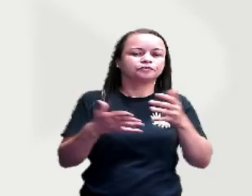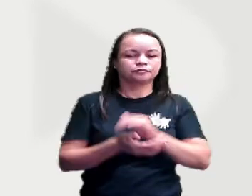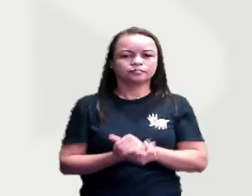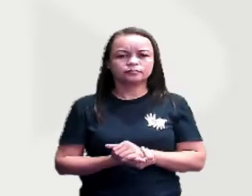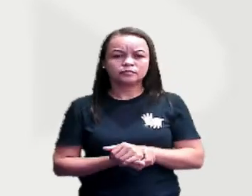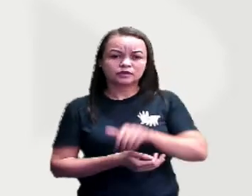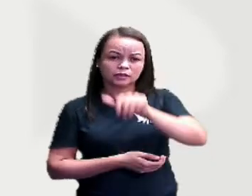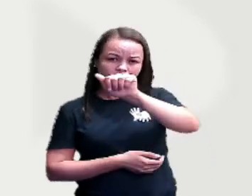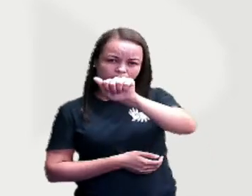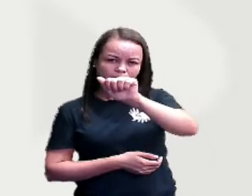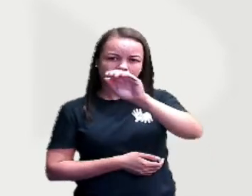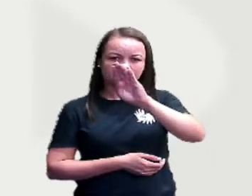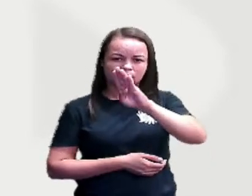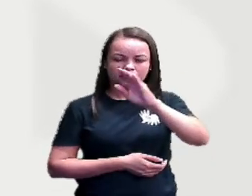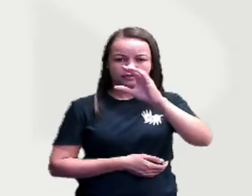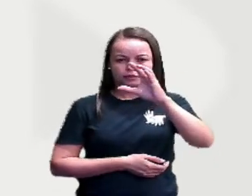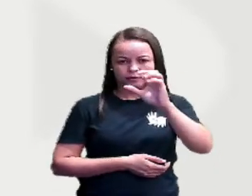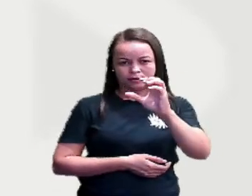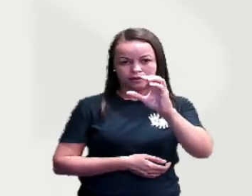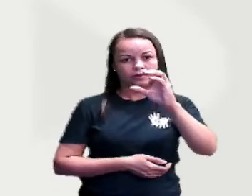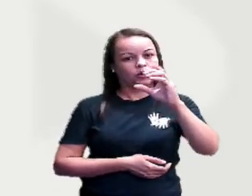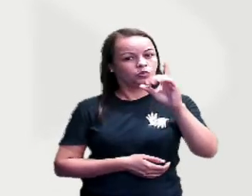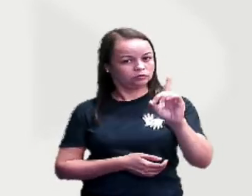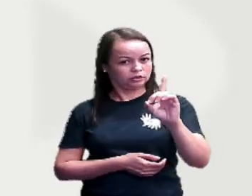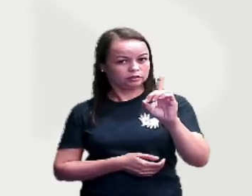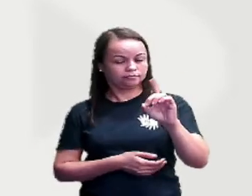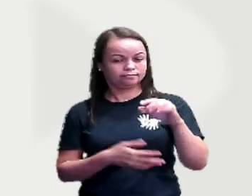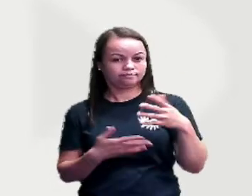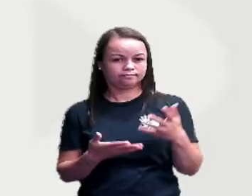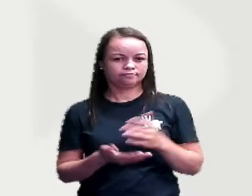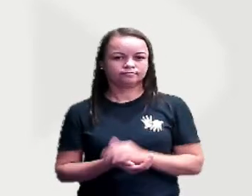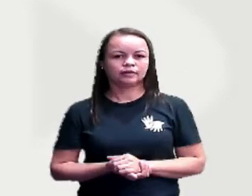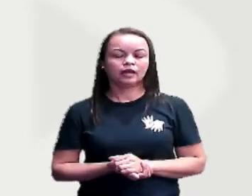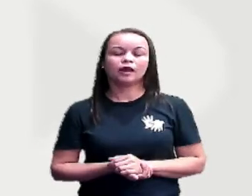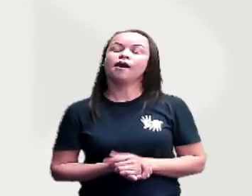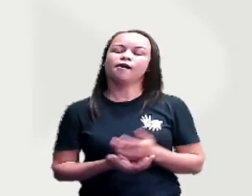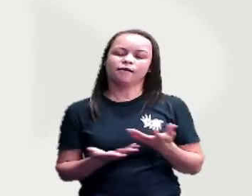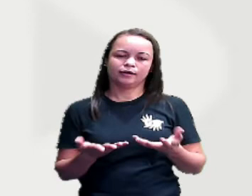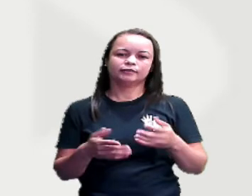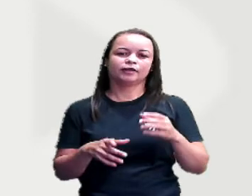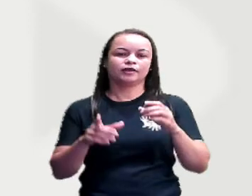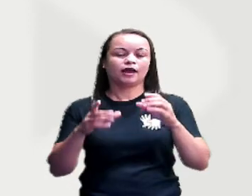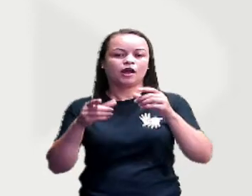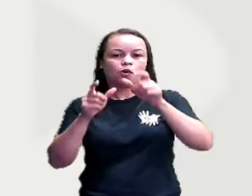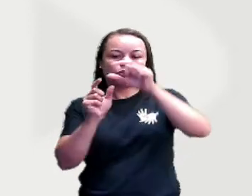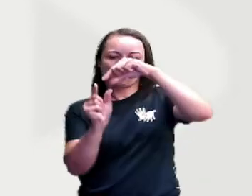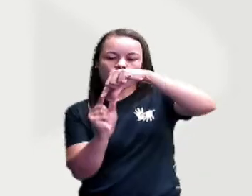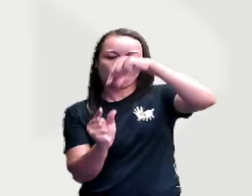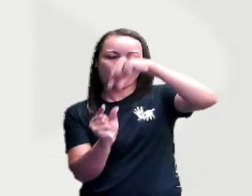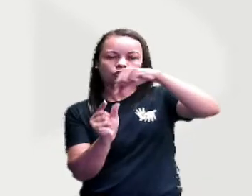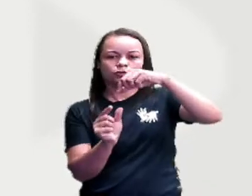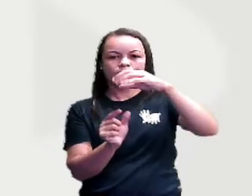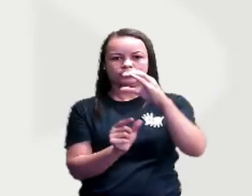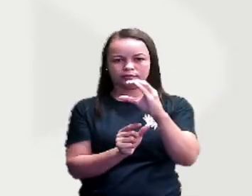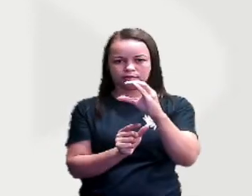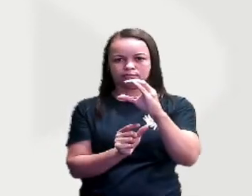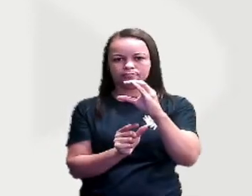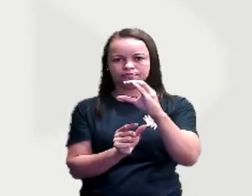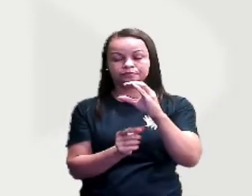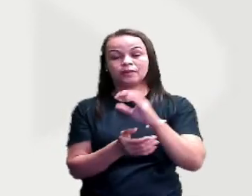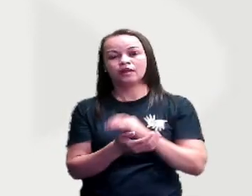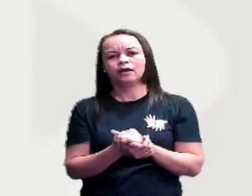B, C ou D? Ah, ela está na coluna C. Em qual linha ela